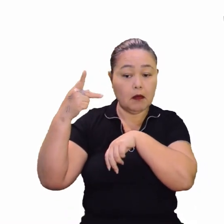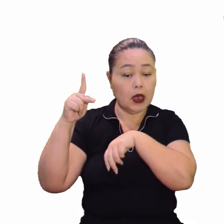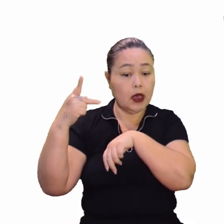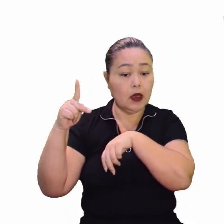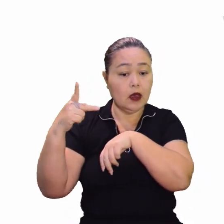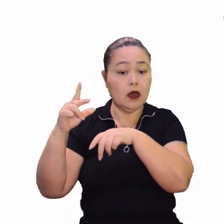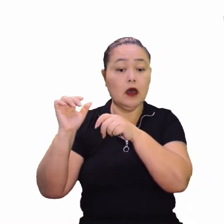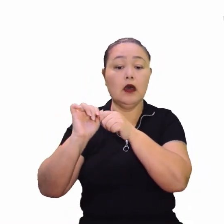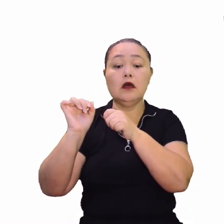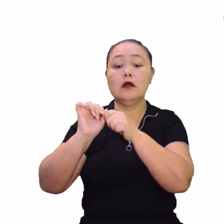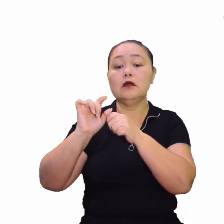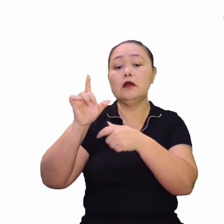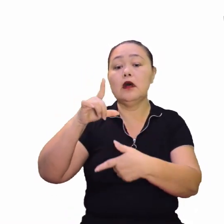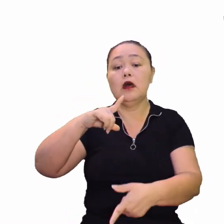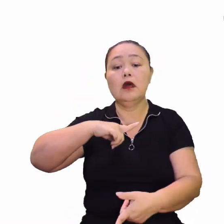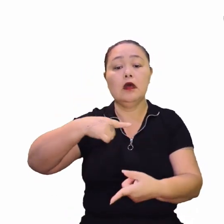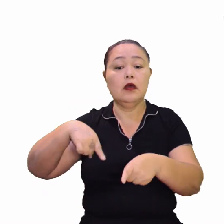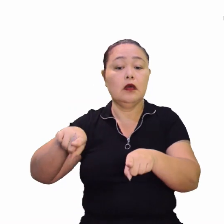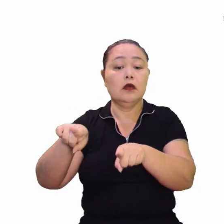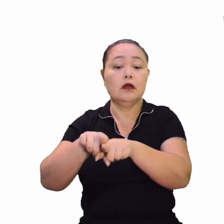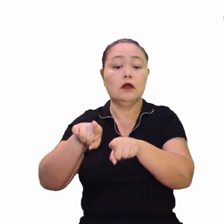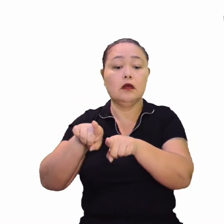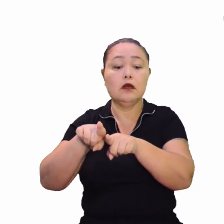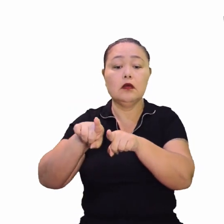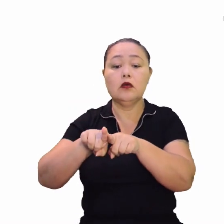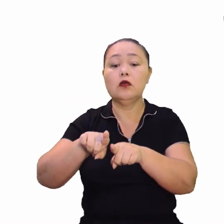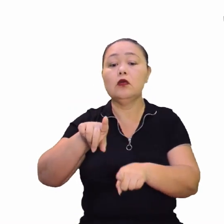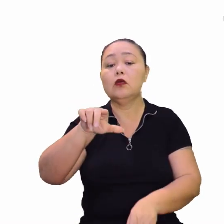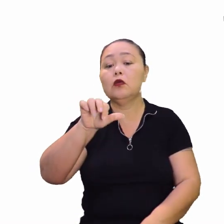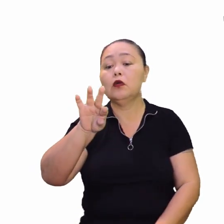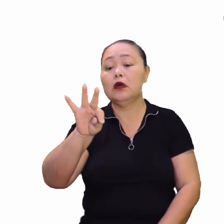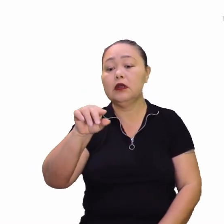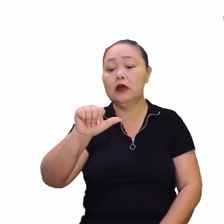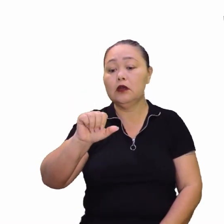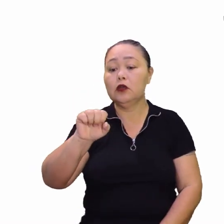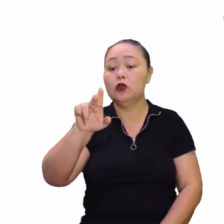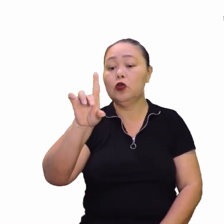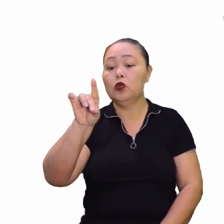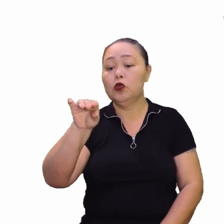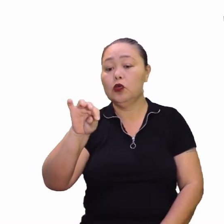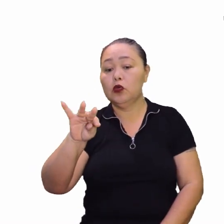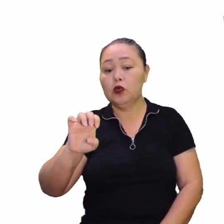Atlântico Sul, Paraná, Atlântico Sudeste,